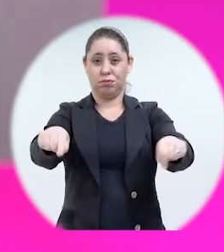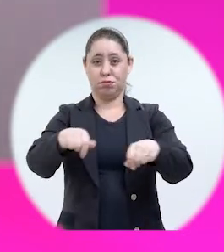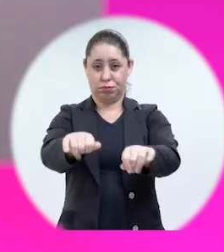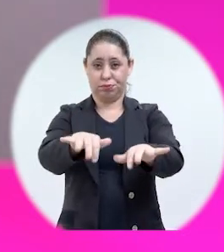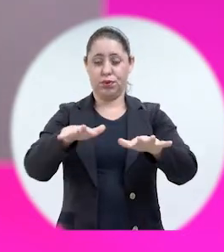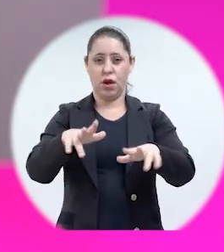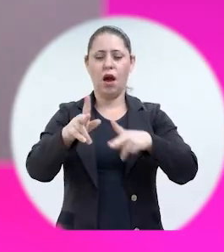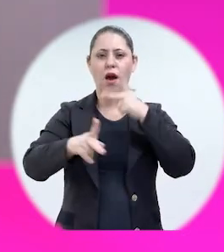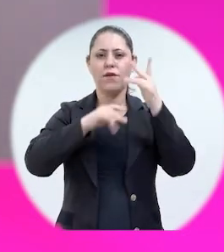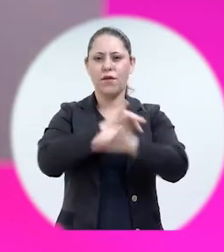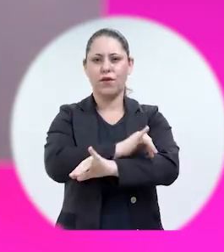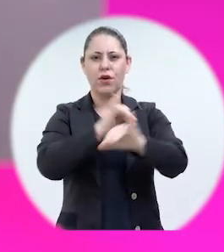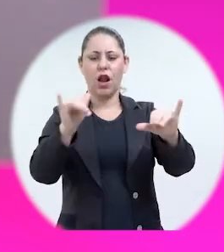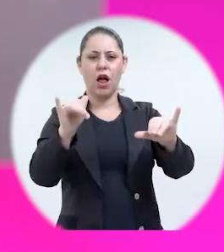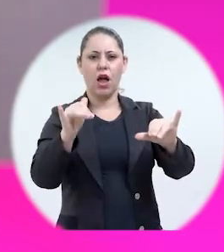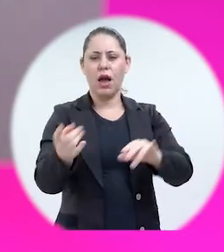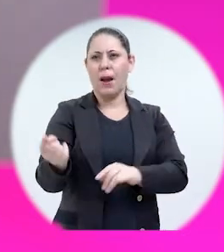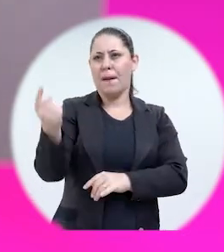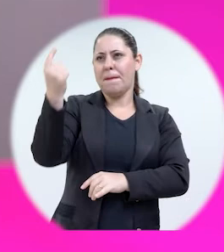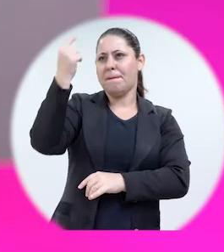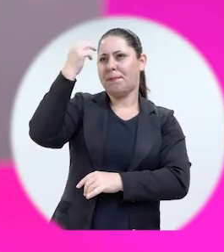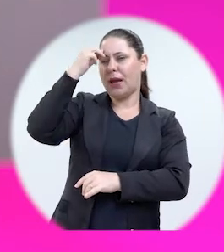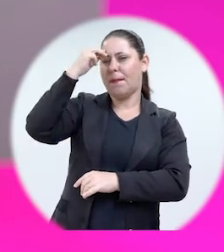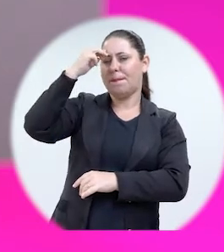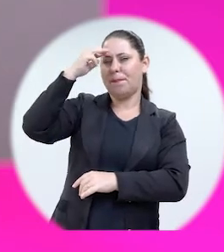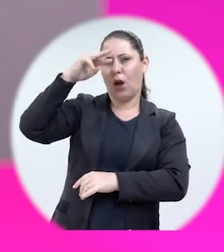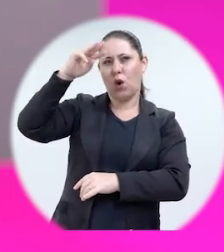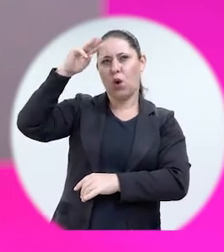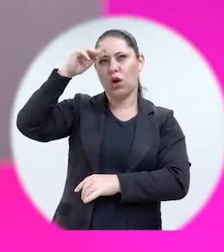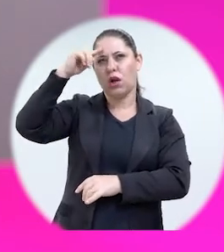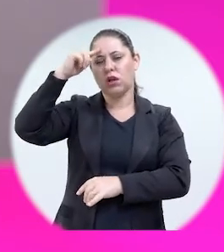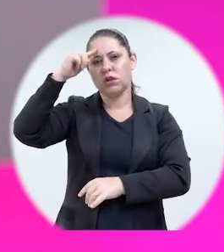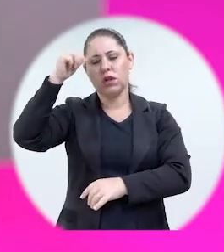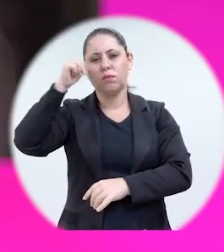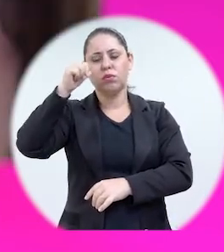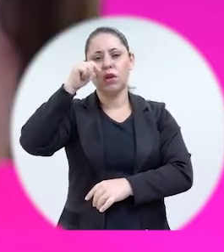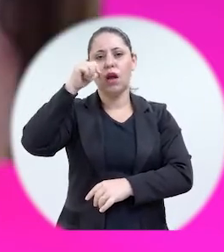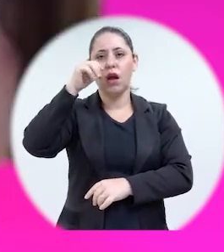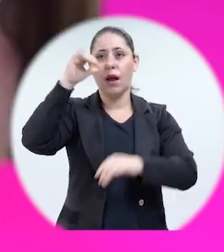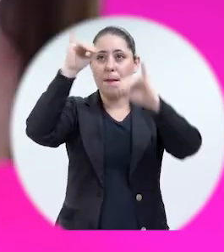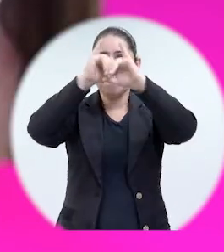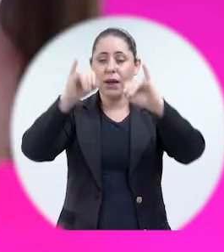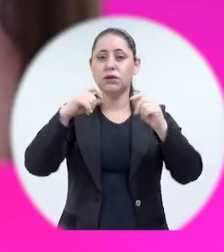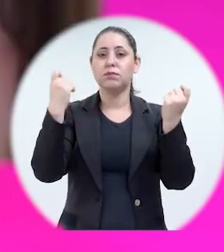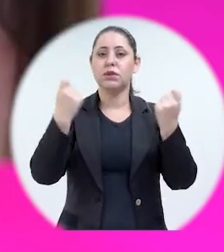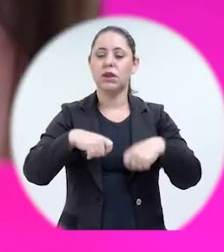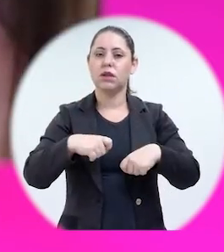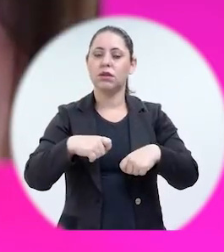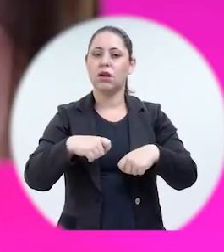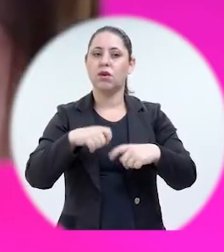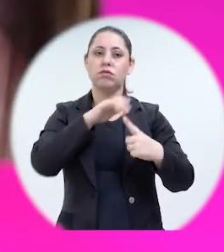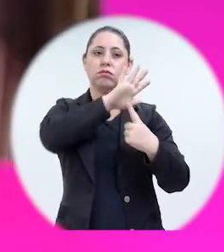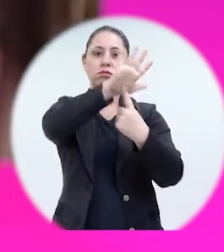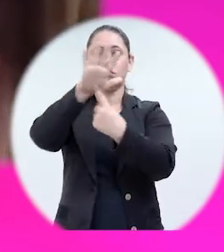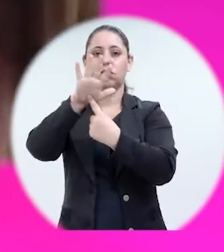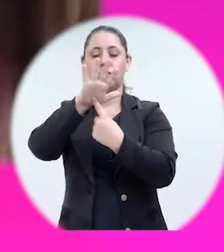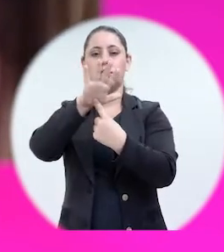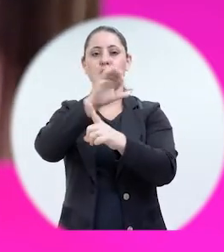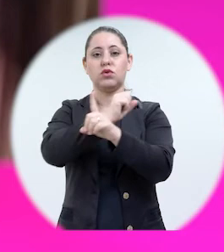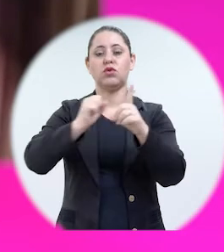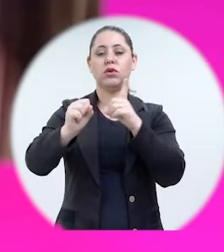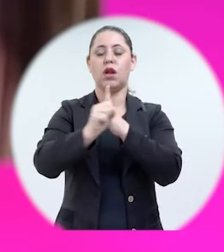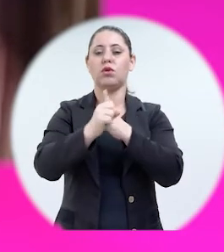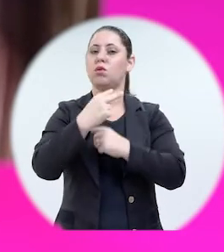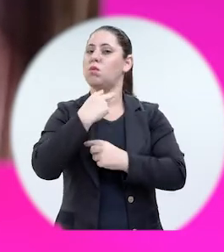para o plenário e digo ali que a memória daquela mulher ou que a imagem daquela mulher merece ser preservada, porque